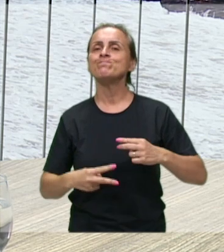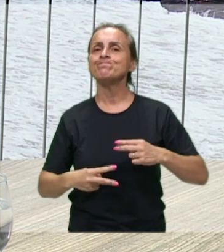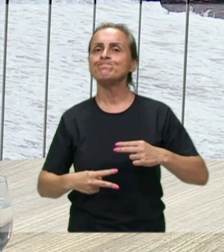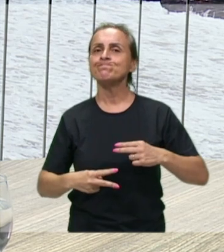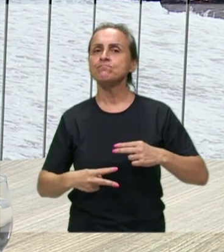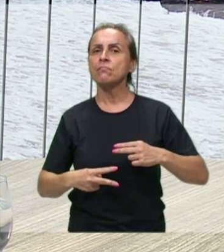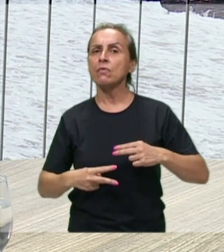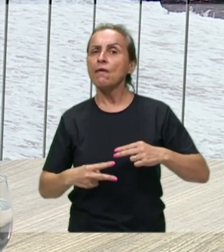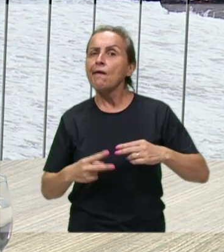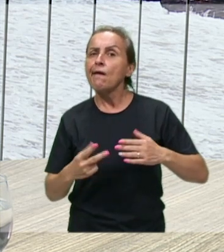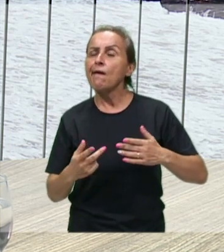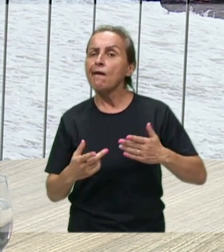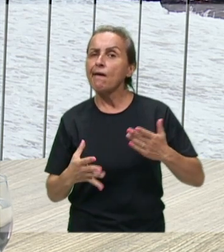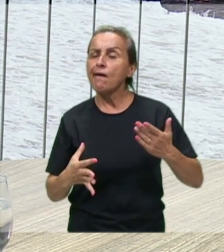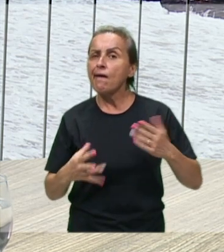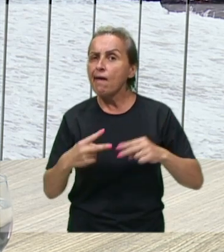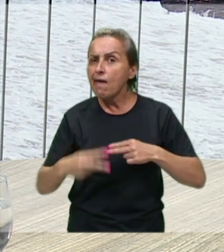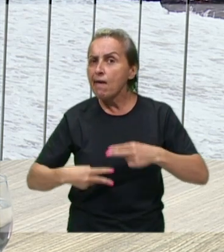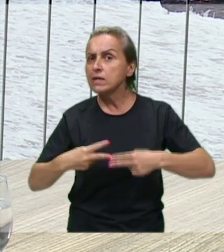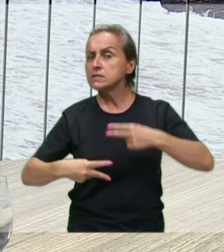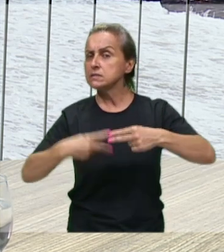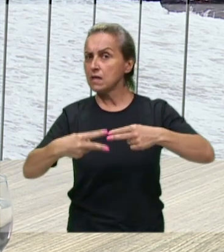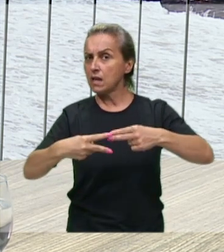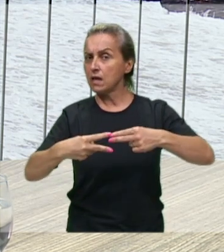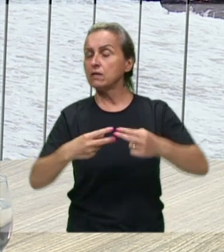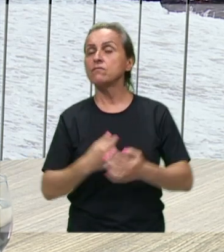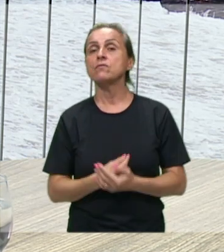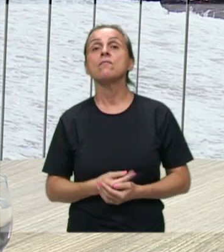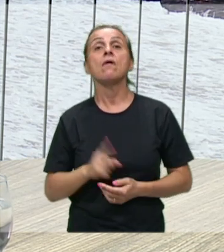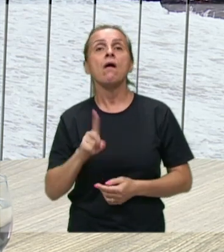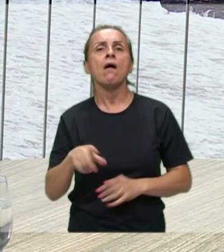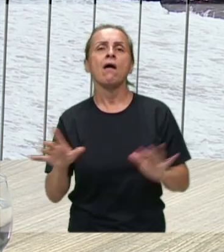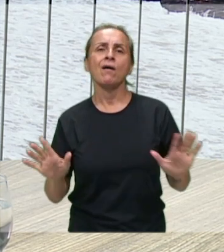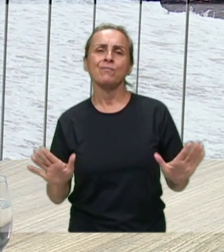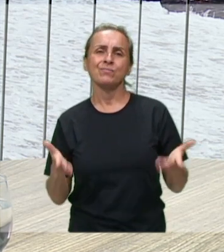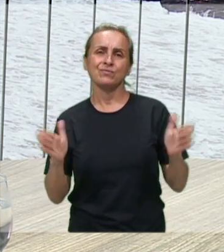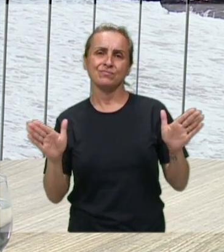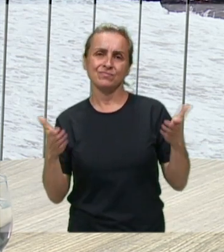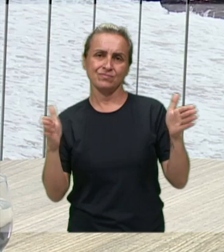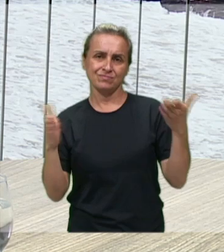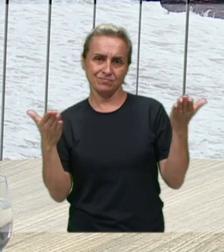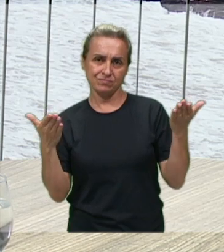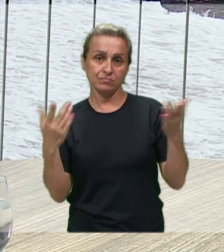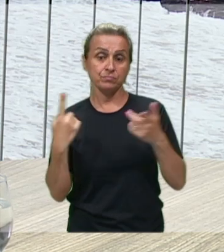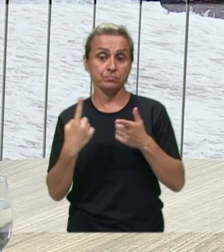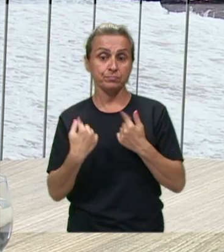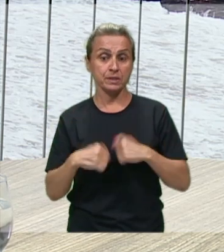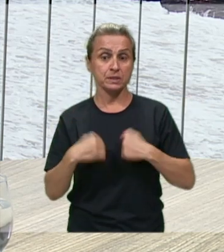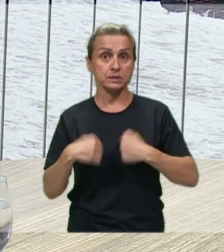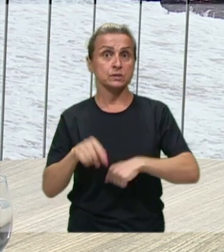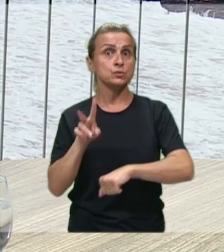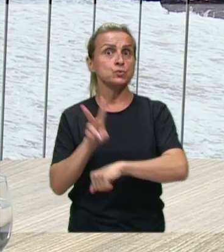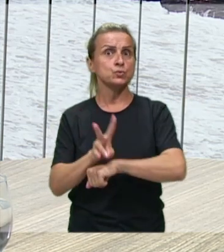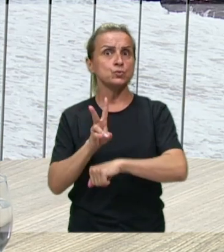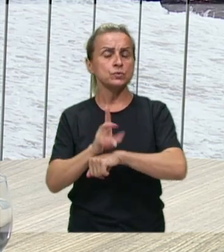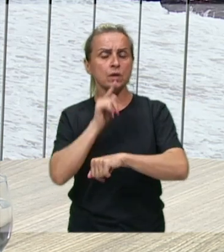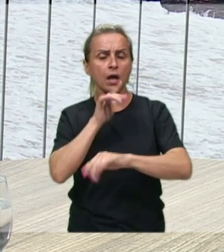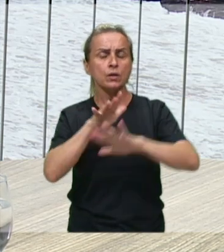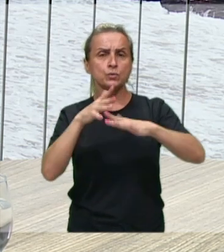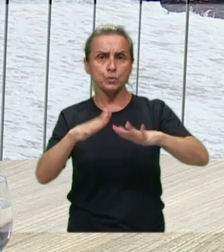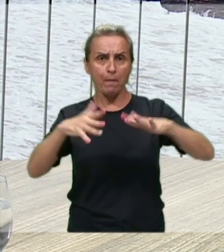para eles. Isso é uma motivação, porque se eu não conservar o nosso mar lá fora, consequentemente, a gente não vai ter para se